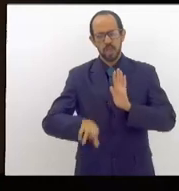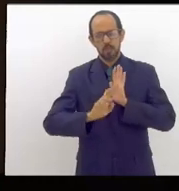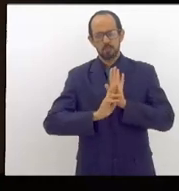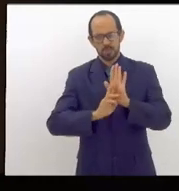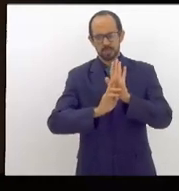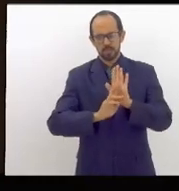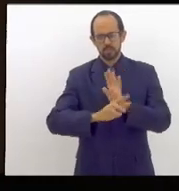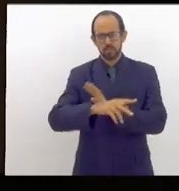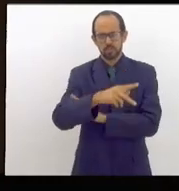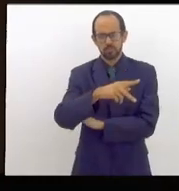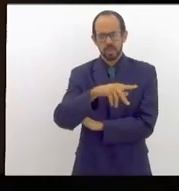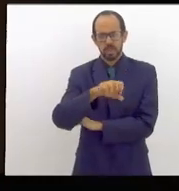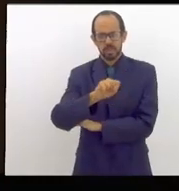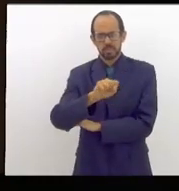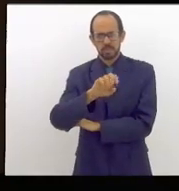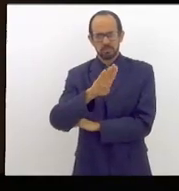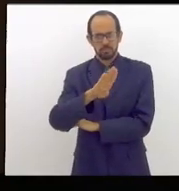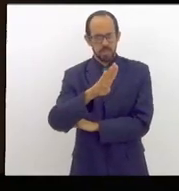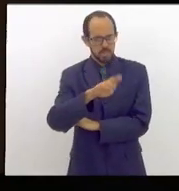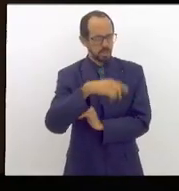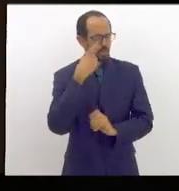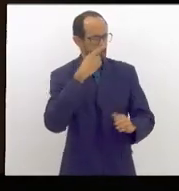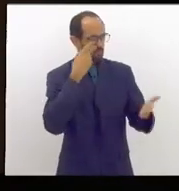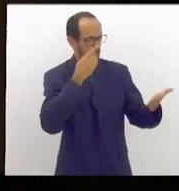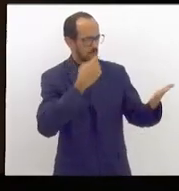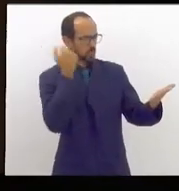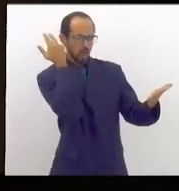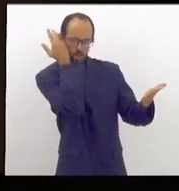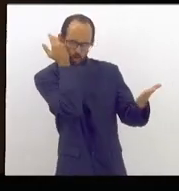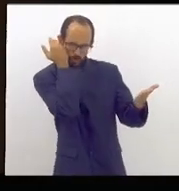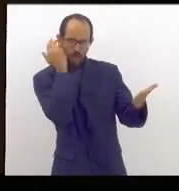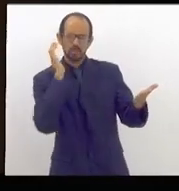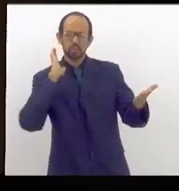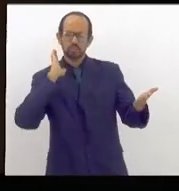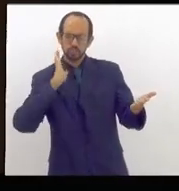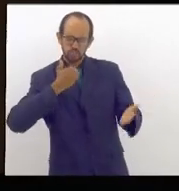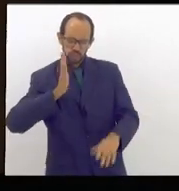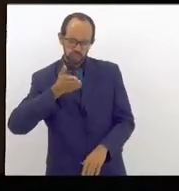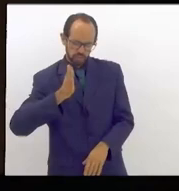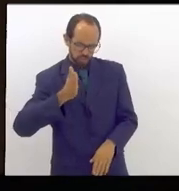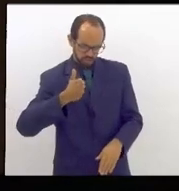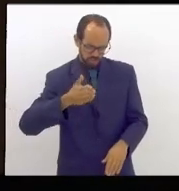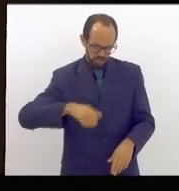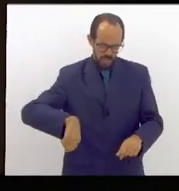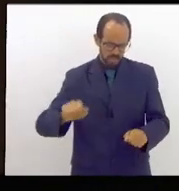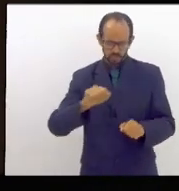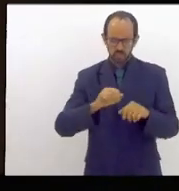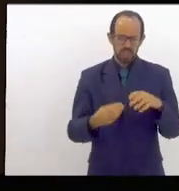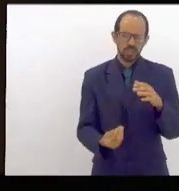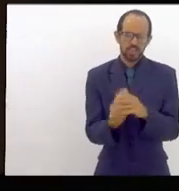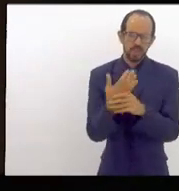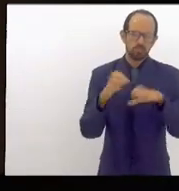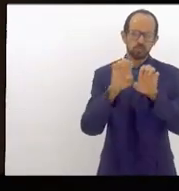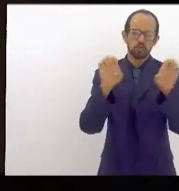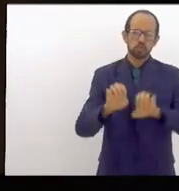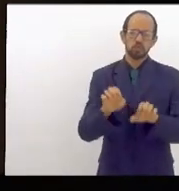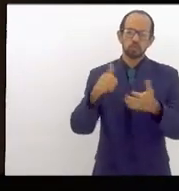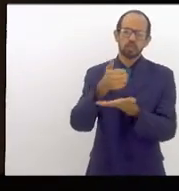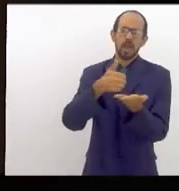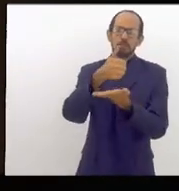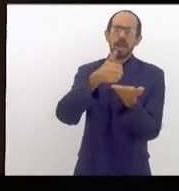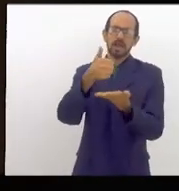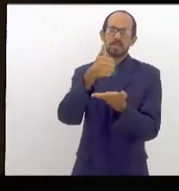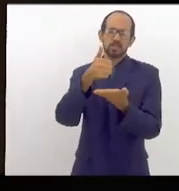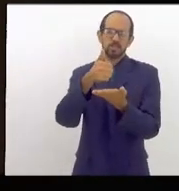na comissão de orçamento Deputado heliomar já havia fundamentado o voto na comissão de orçamento e